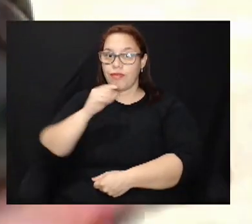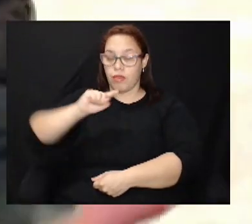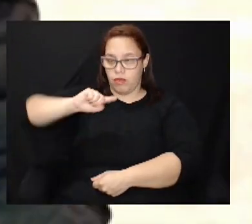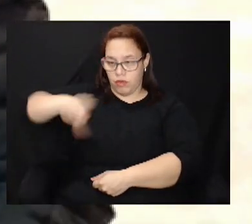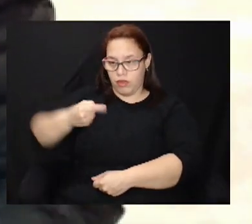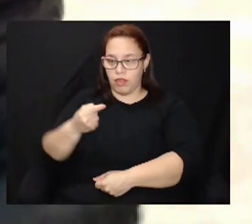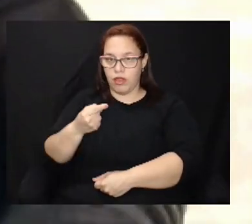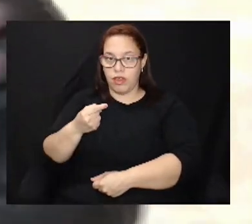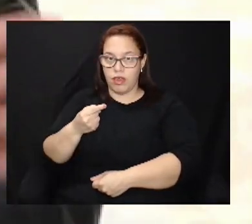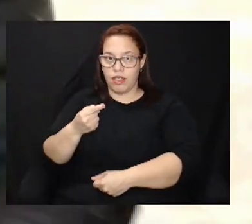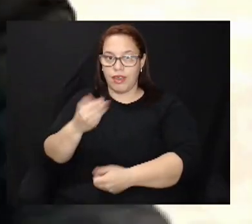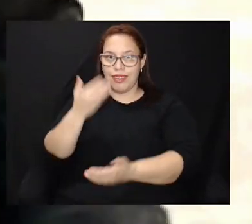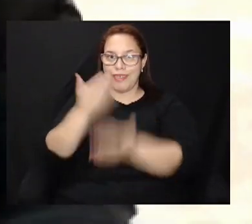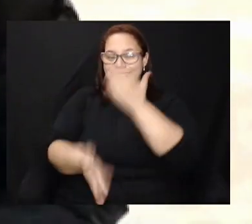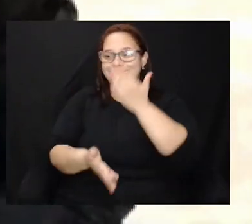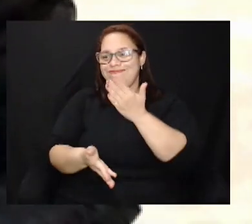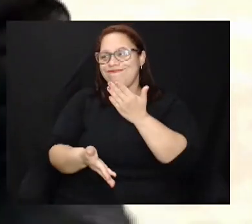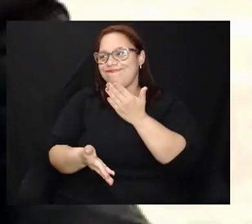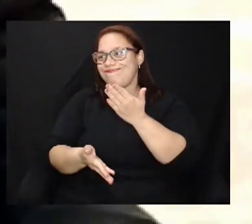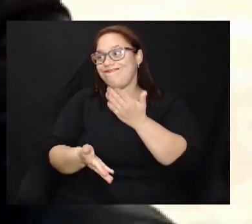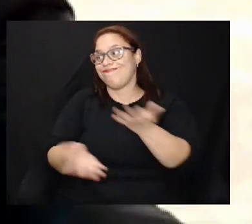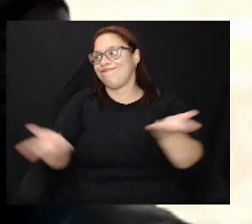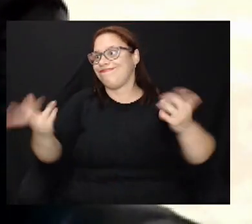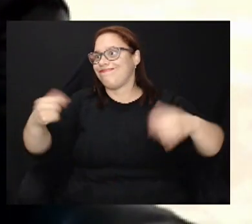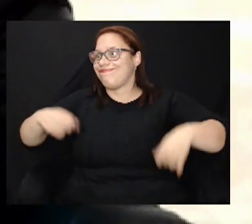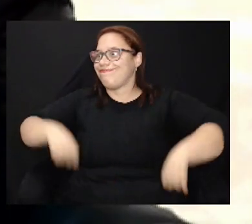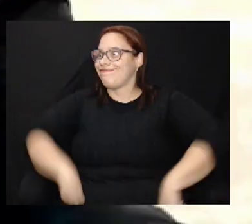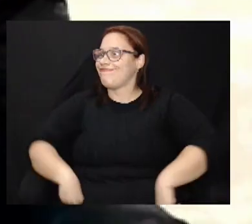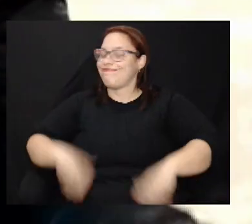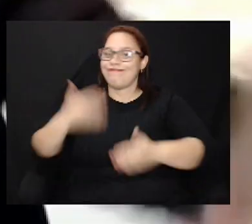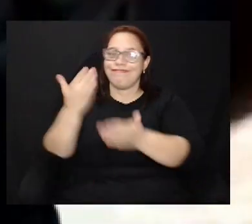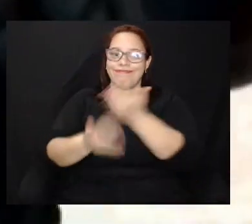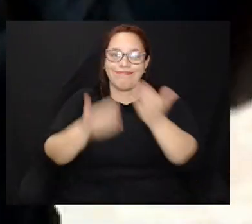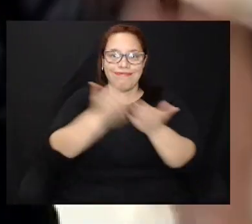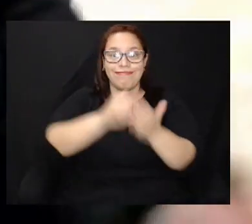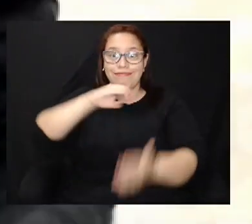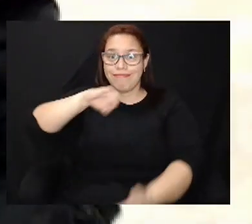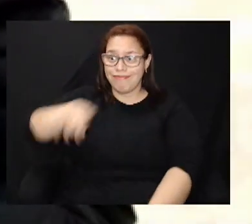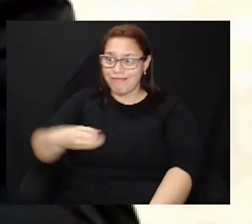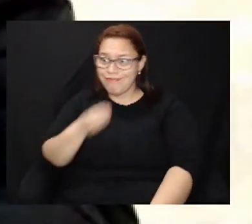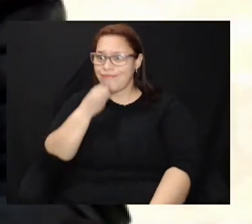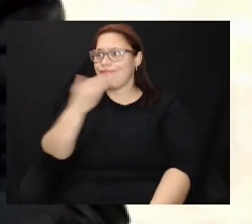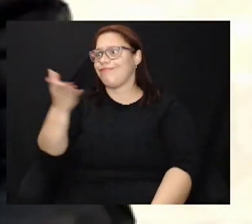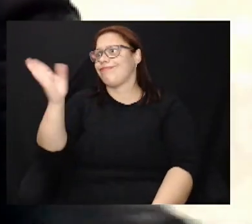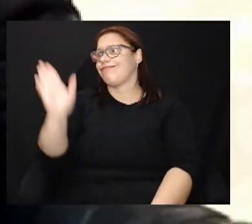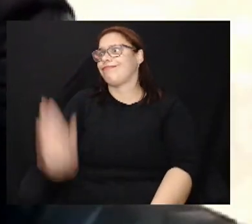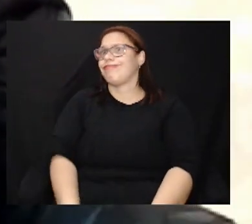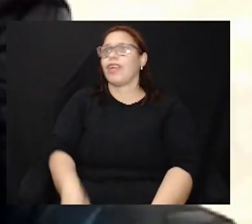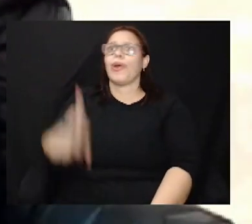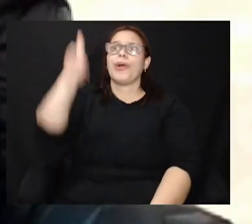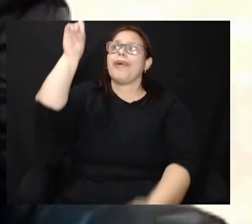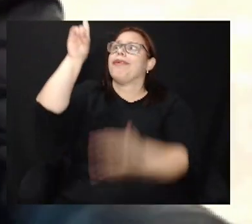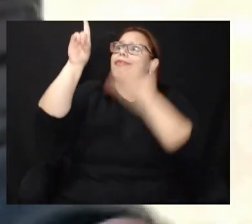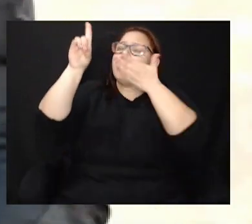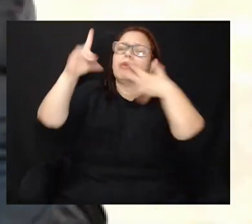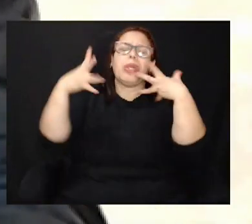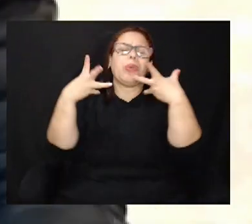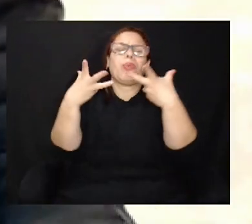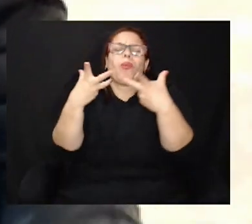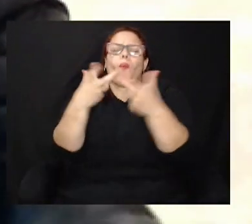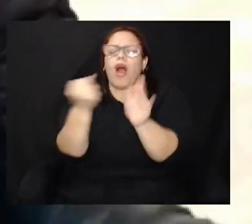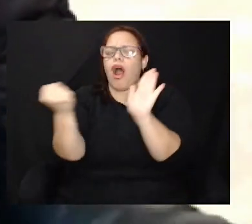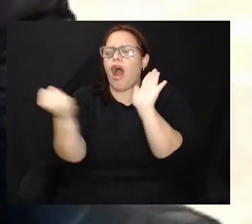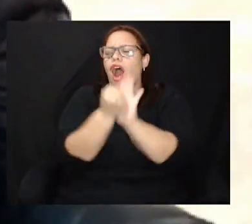perdidas. E nós somos campeões de oportunidades perdidas. O Deus nos deu um legado maravilhoso, solo